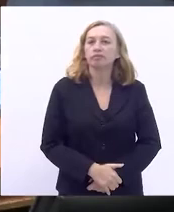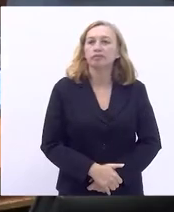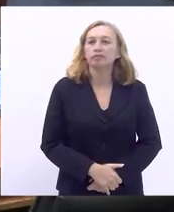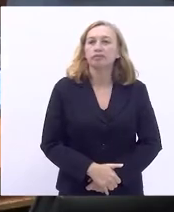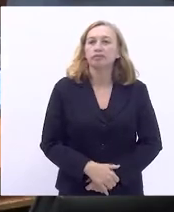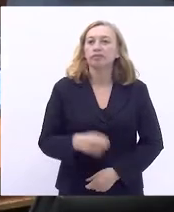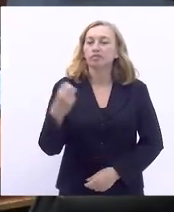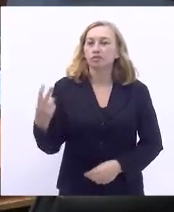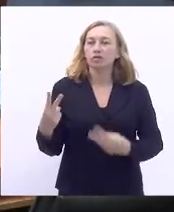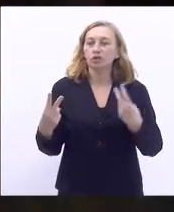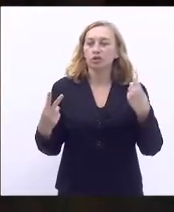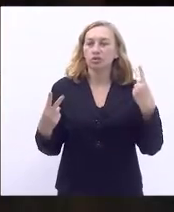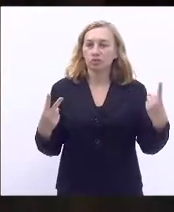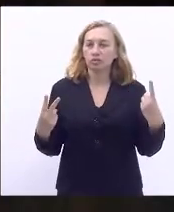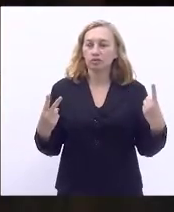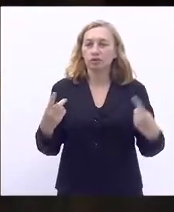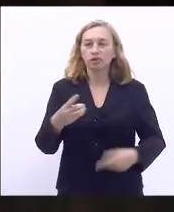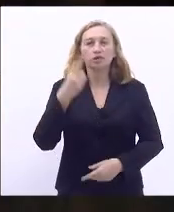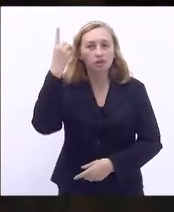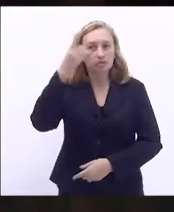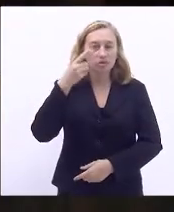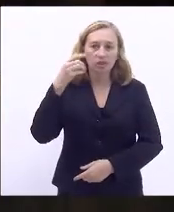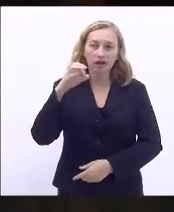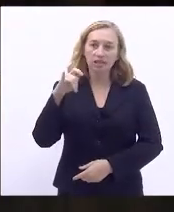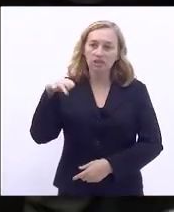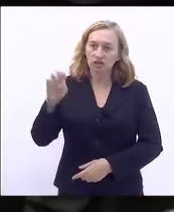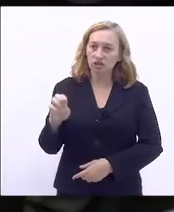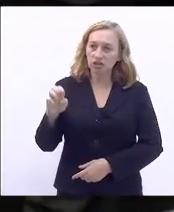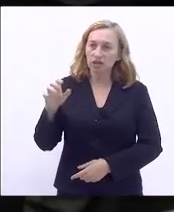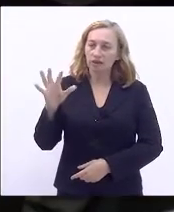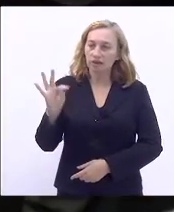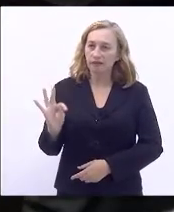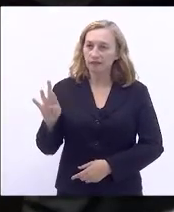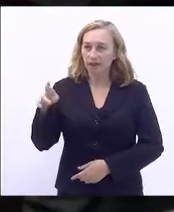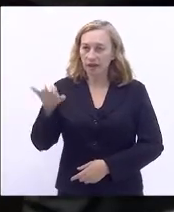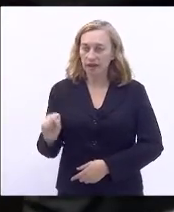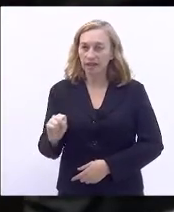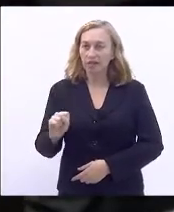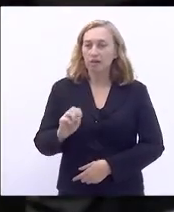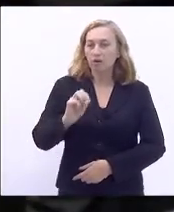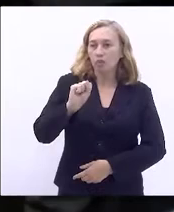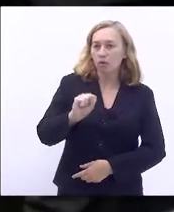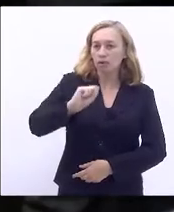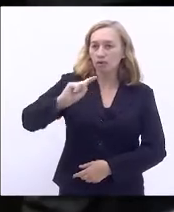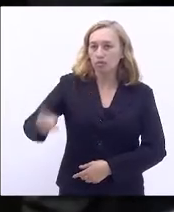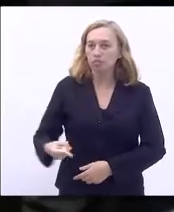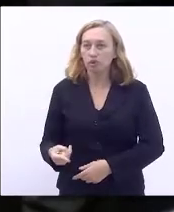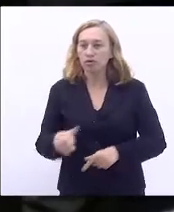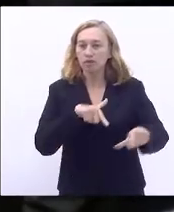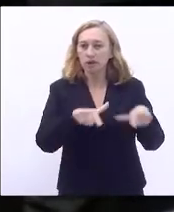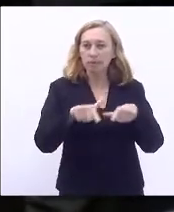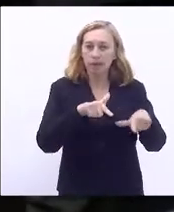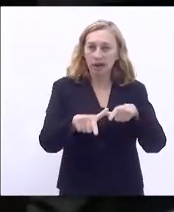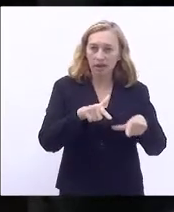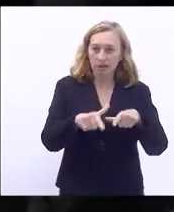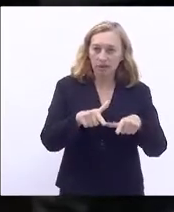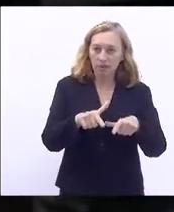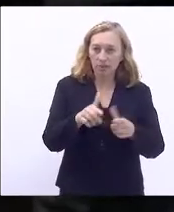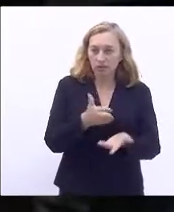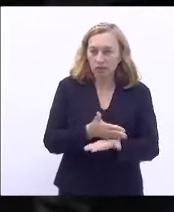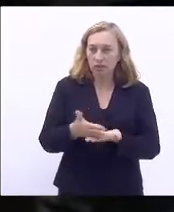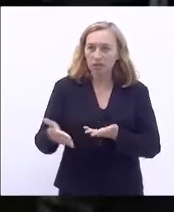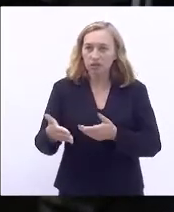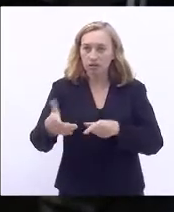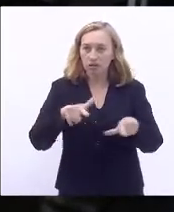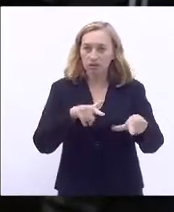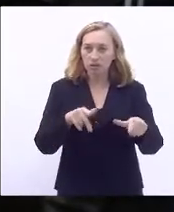2-1. Deputado Alexandre Freitas. Presidente, pelos 8 mil empregos que são gerados a partir desse